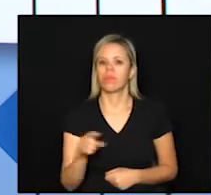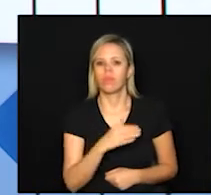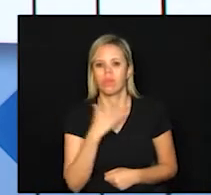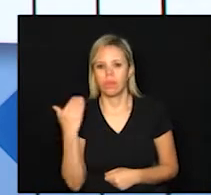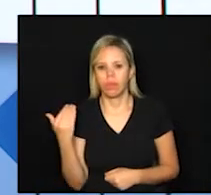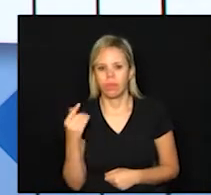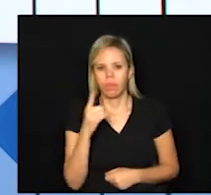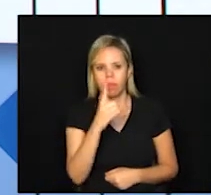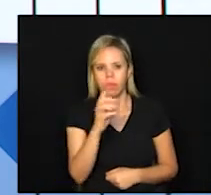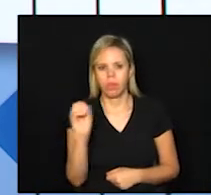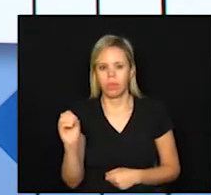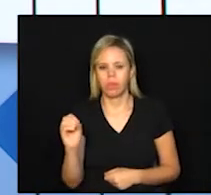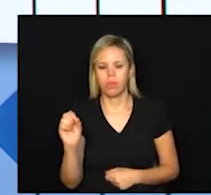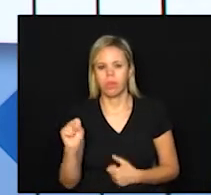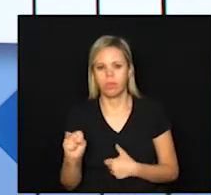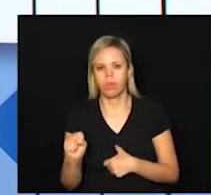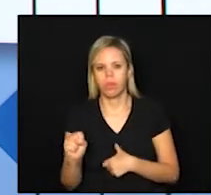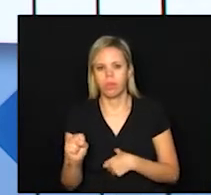são